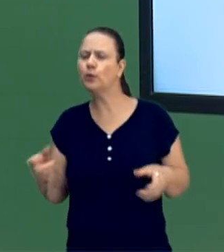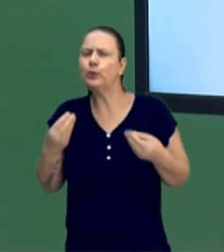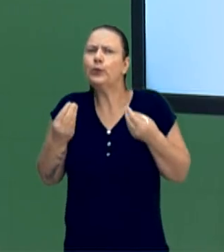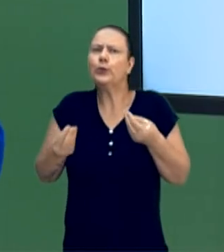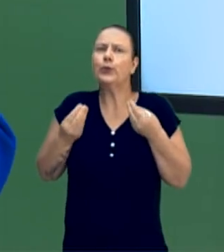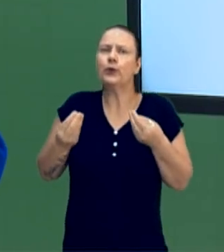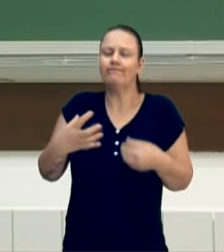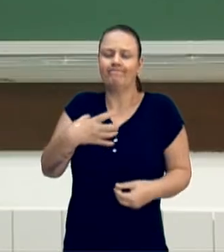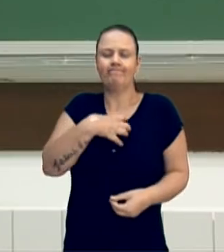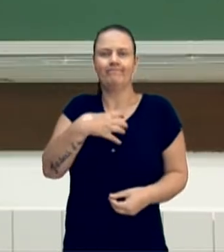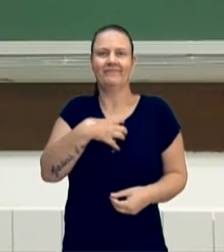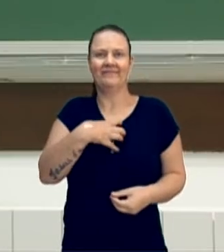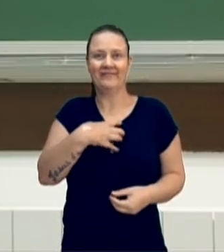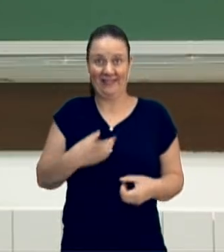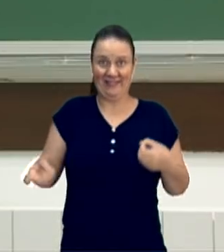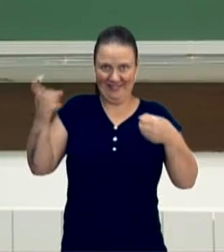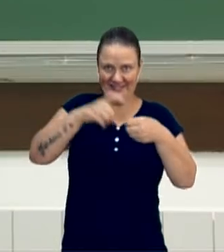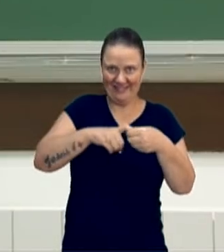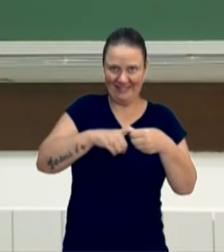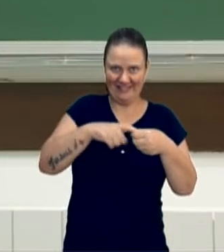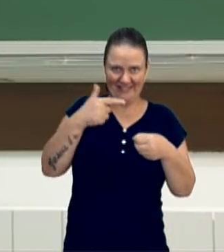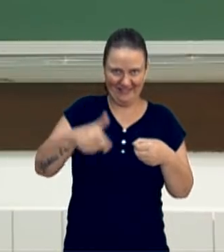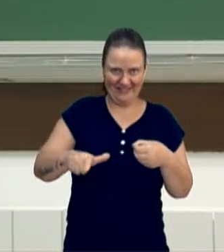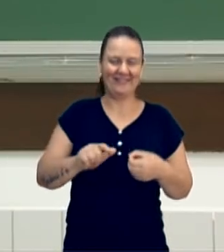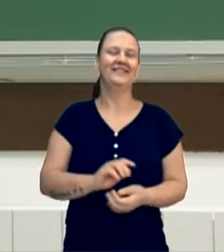pessoas são. Vamos voltar?